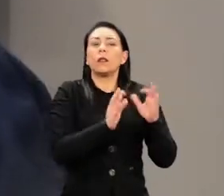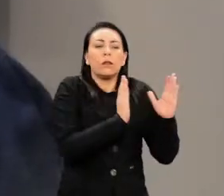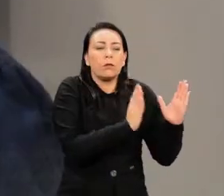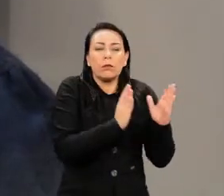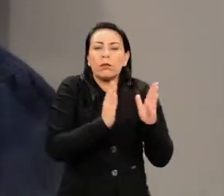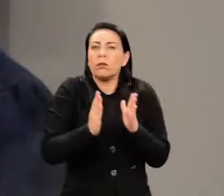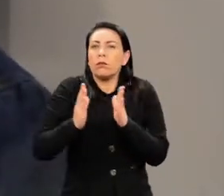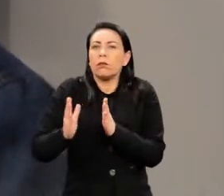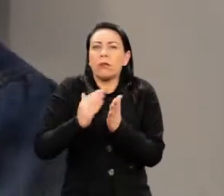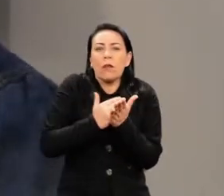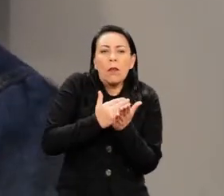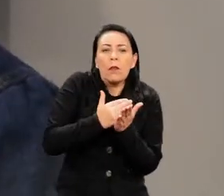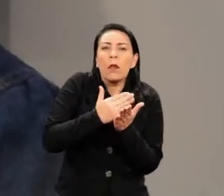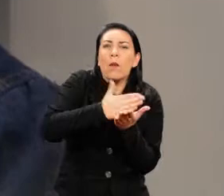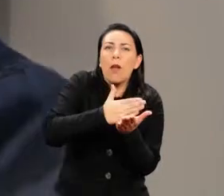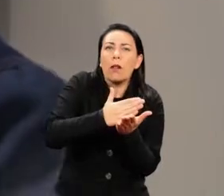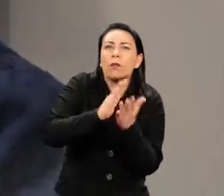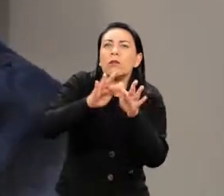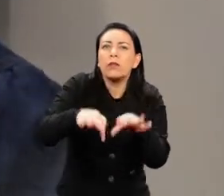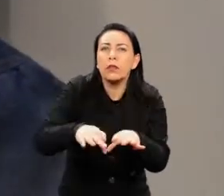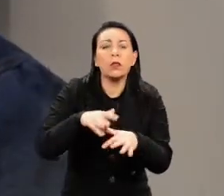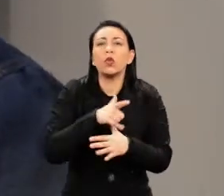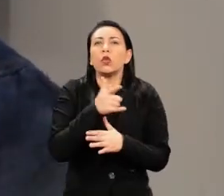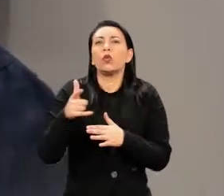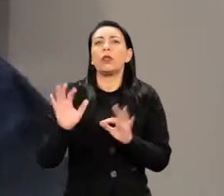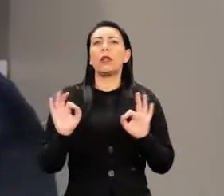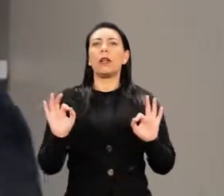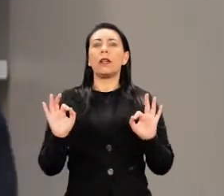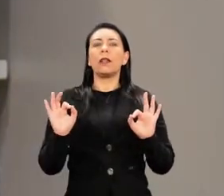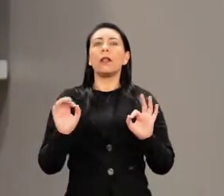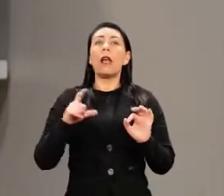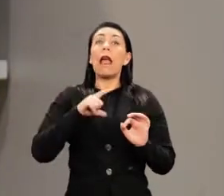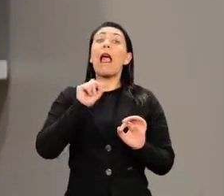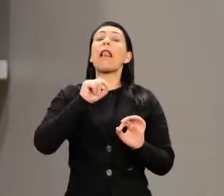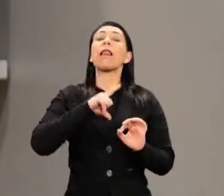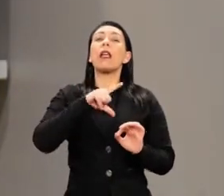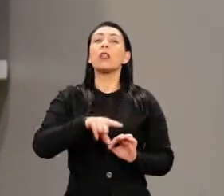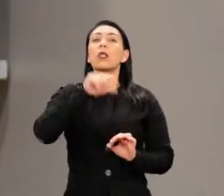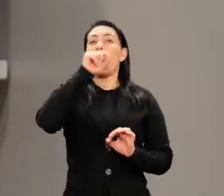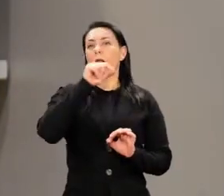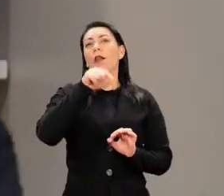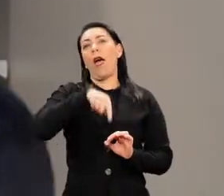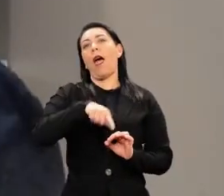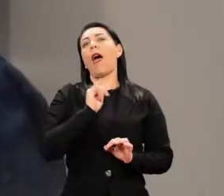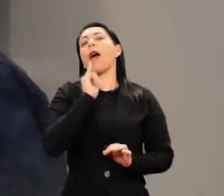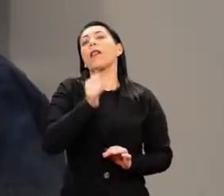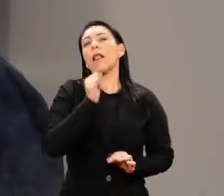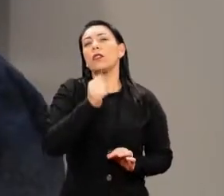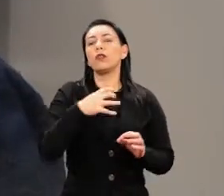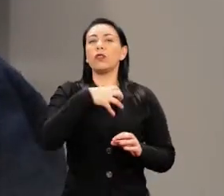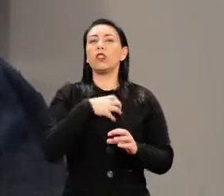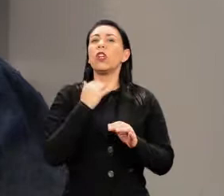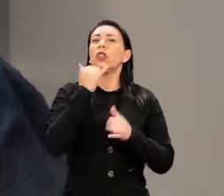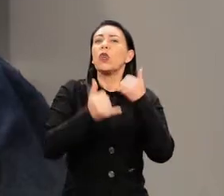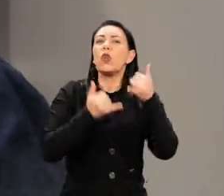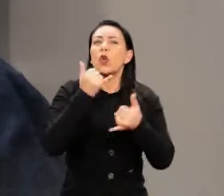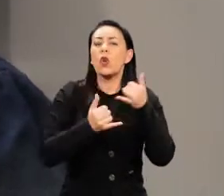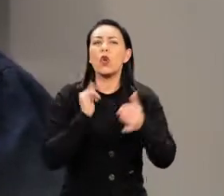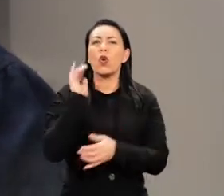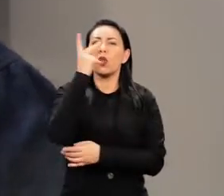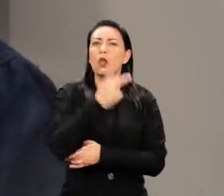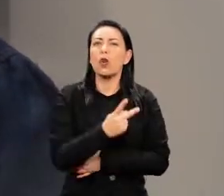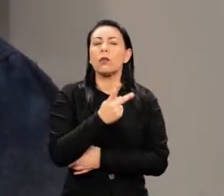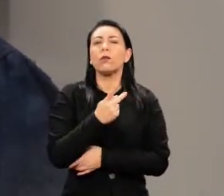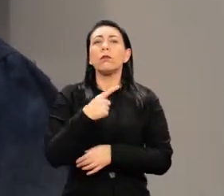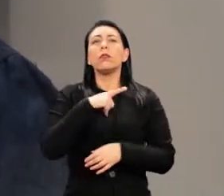organizado em histórias com início meio e fim no mundo tenha bebido não tenham início em nenhum fato é quem estabelece o início nem fim a narrativa